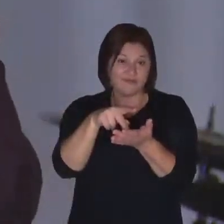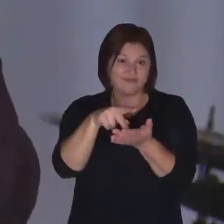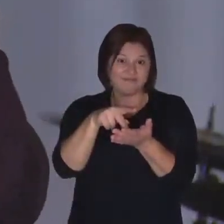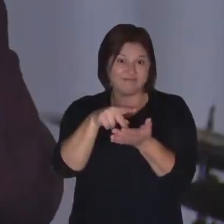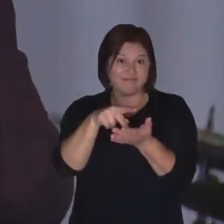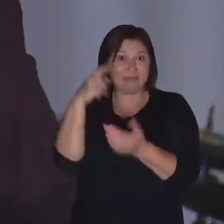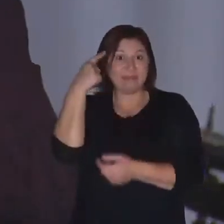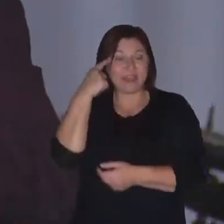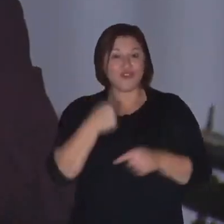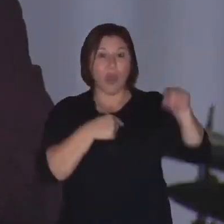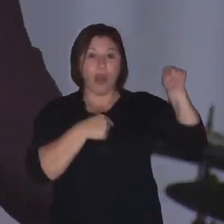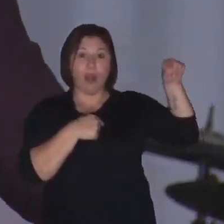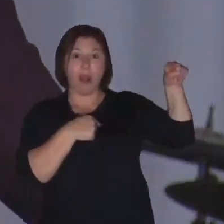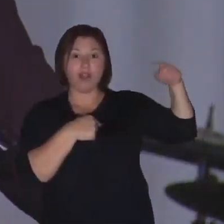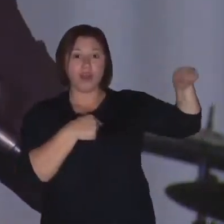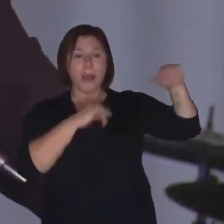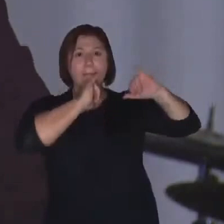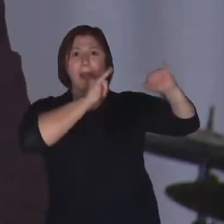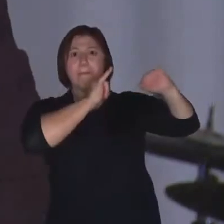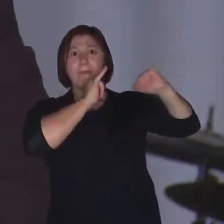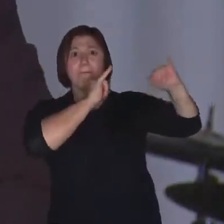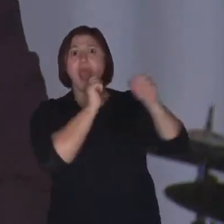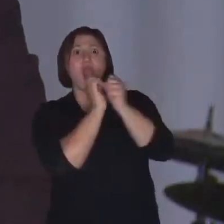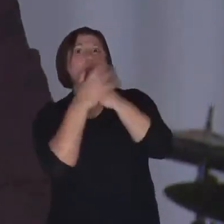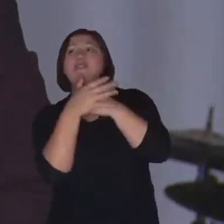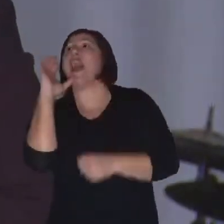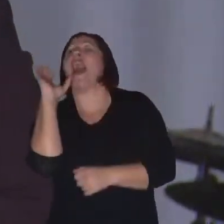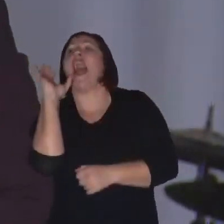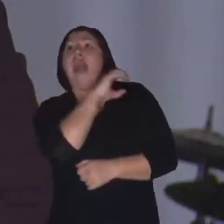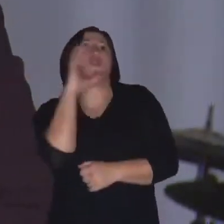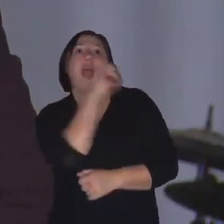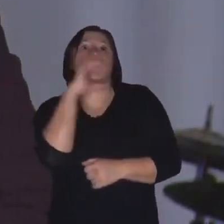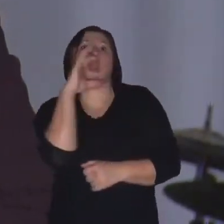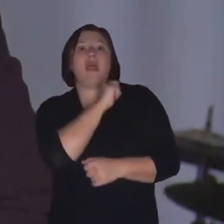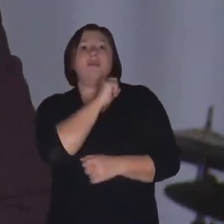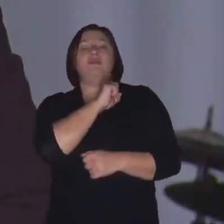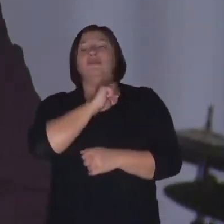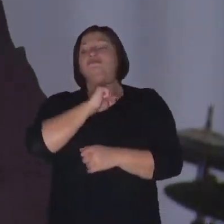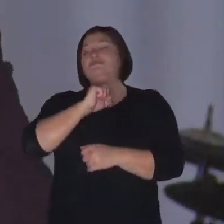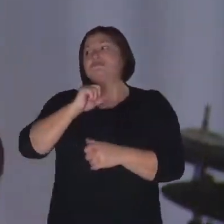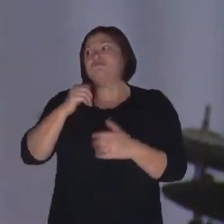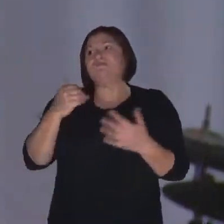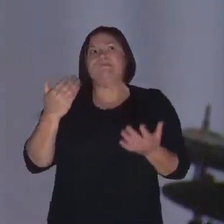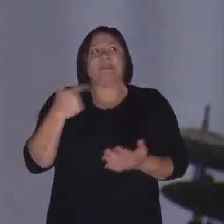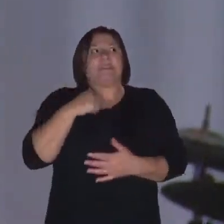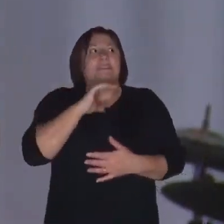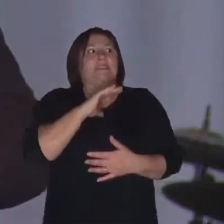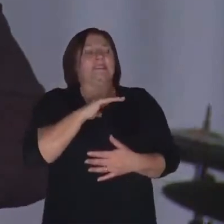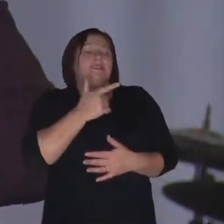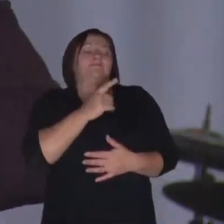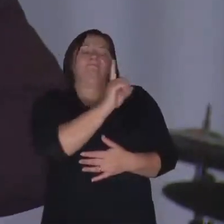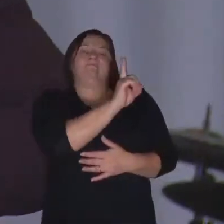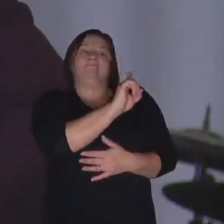dizendo que o coronavírus vai acabar em 3 meses. Eu falo assim, não, a gente vai voltar com a igreja só em julho do ano que vem. Não, a gente vai voltar com a igreja só